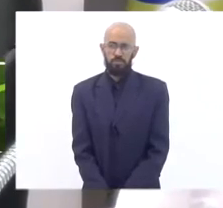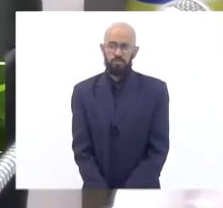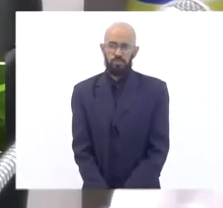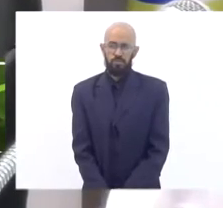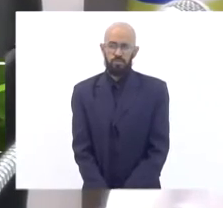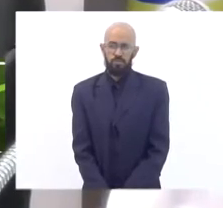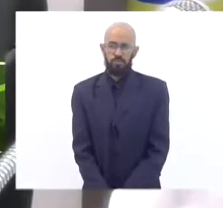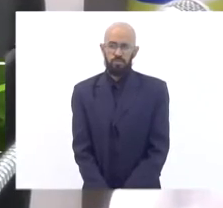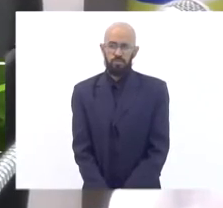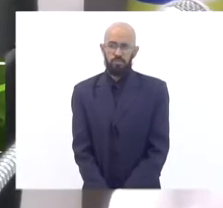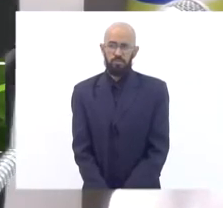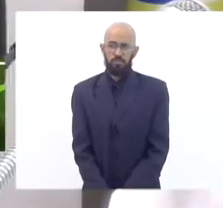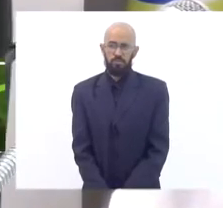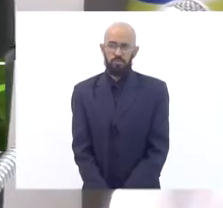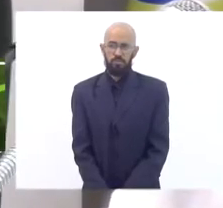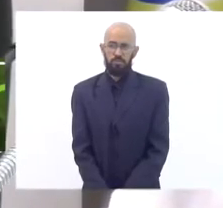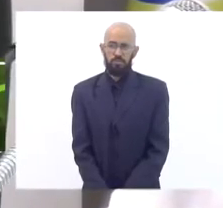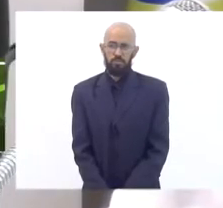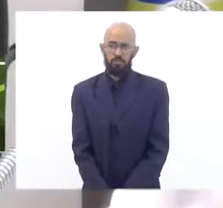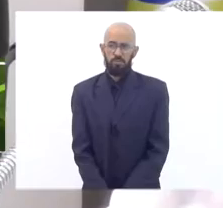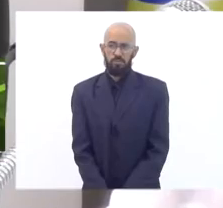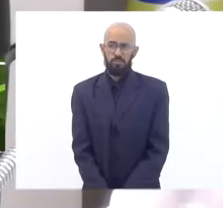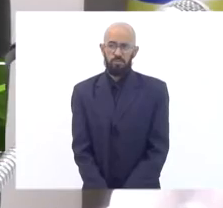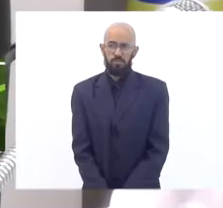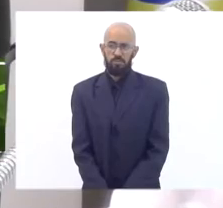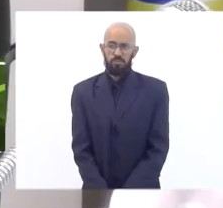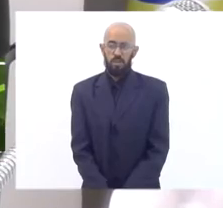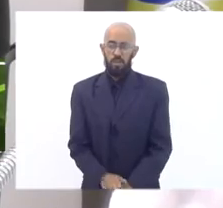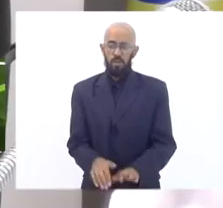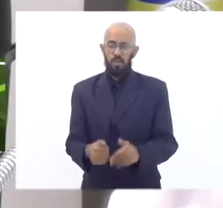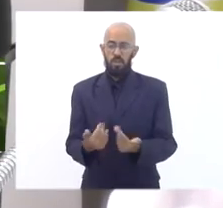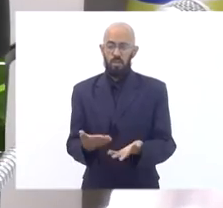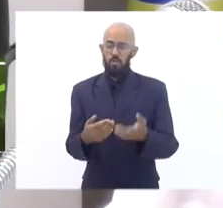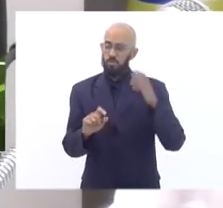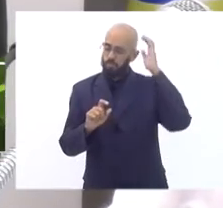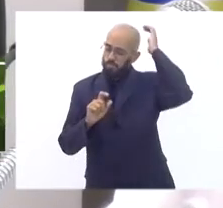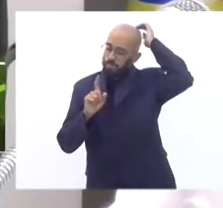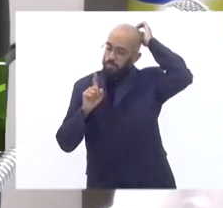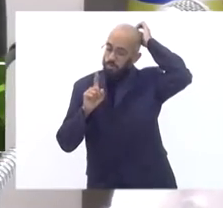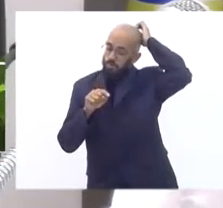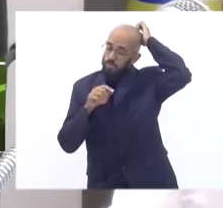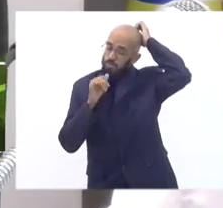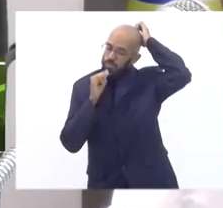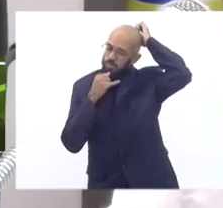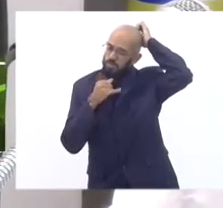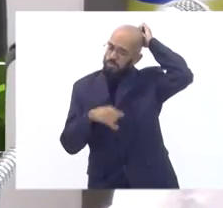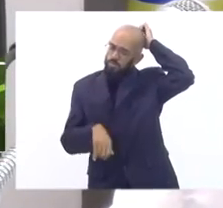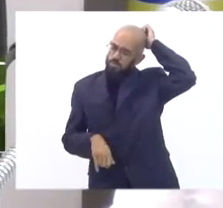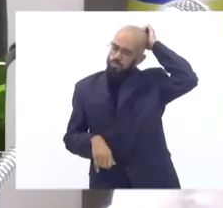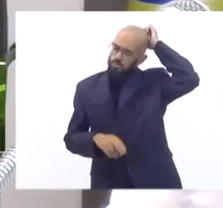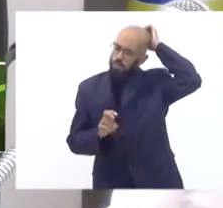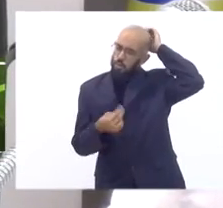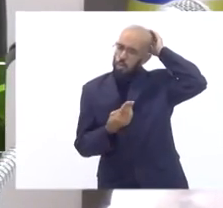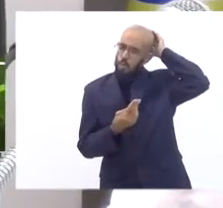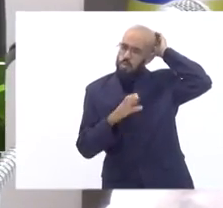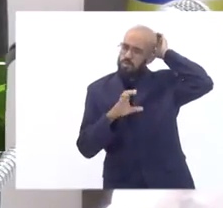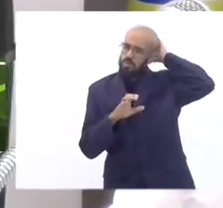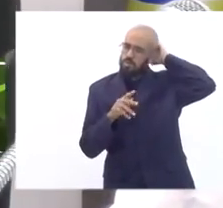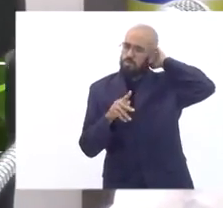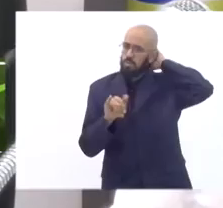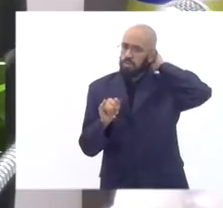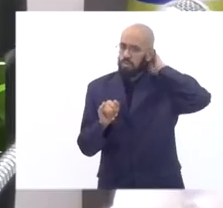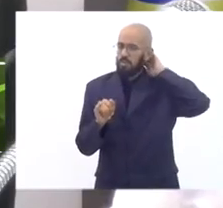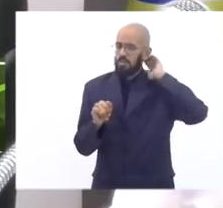não é absurdo para ninguém. Nada que... Então, é um negócio lamentável. Então, ou essa CPI